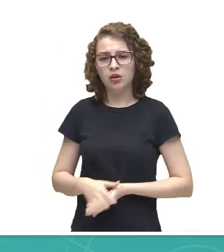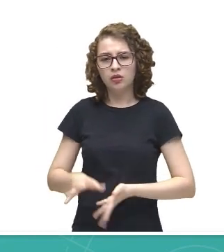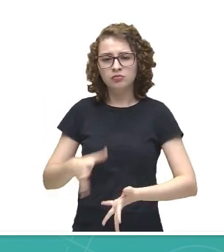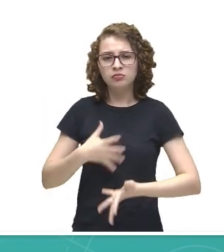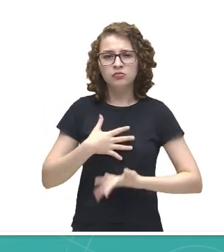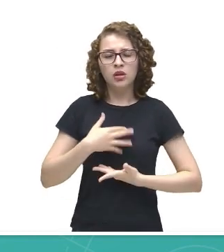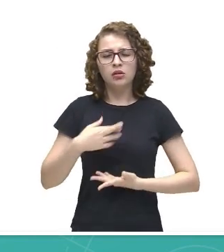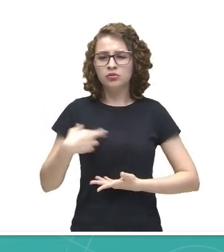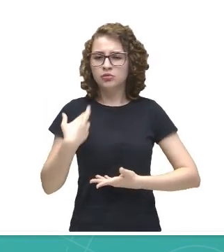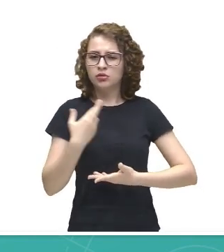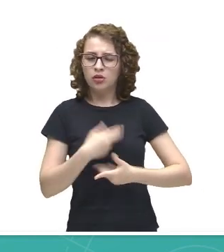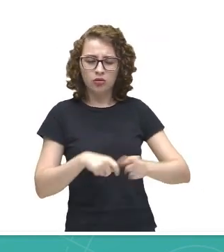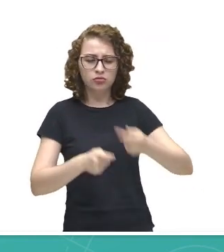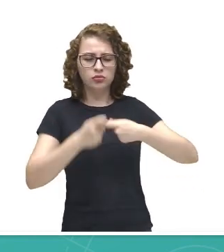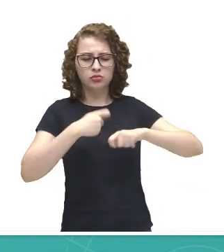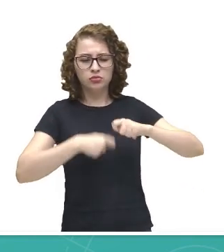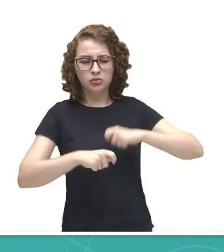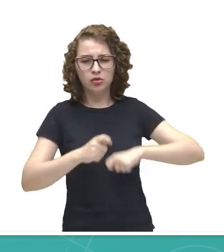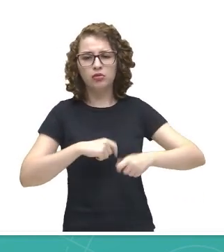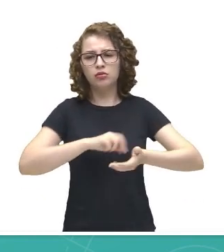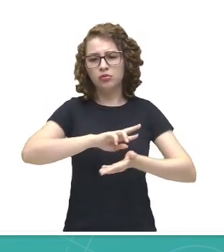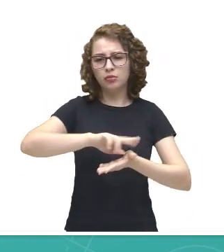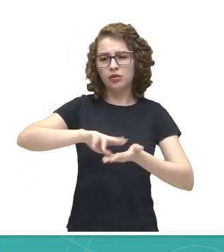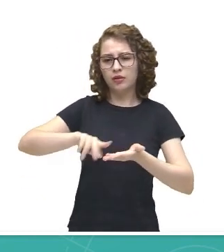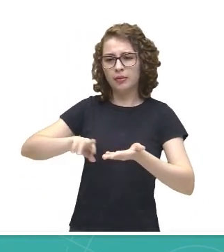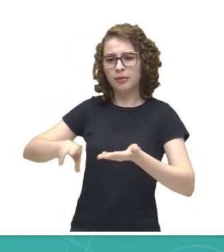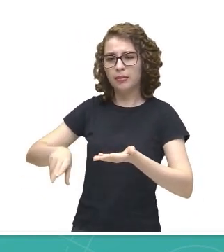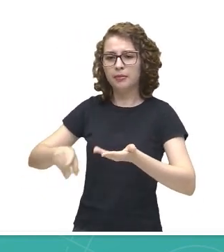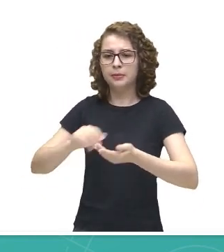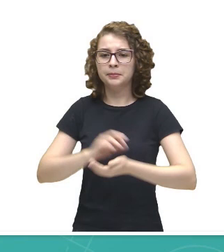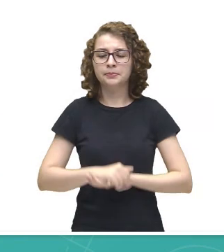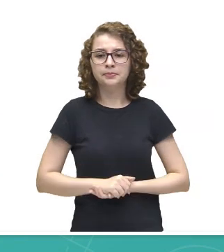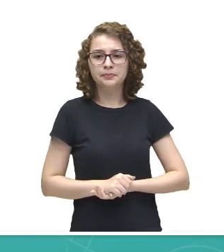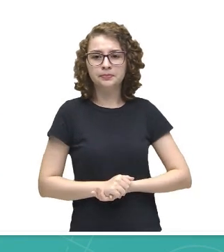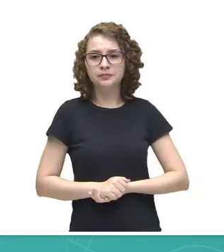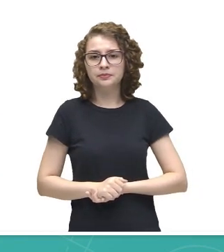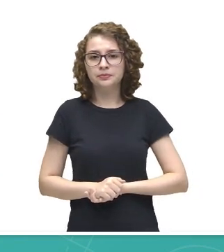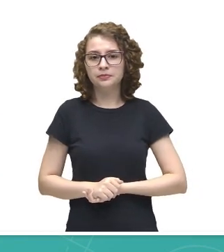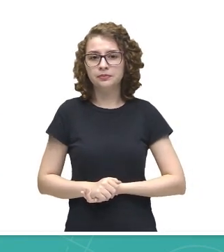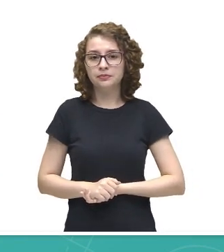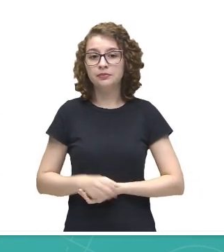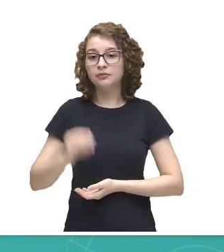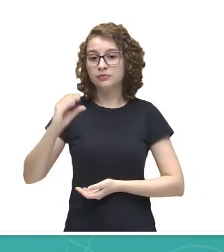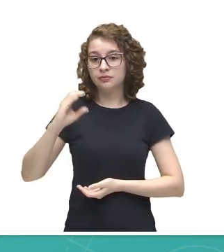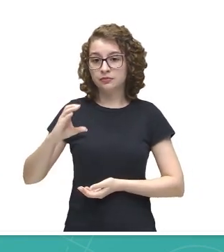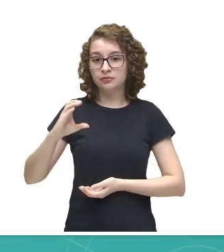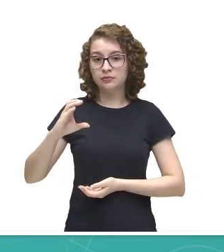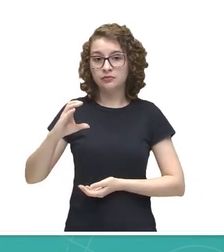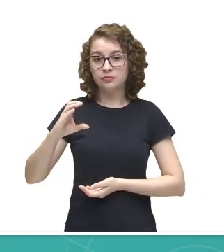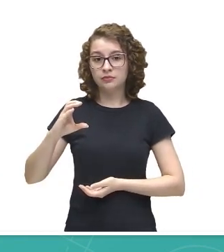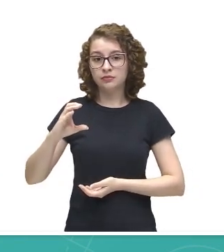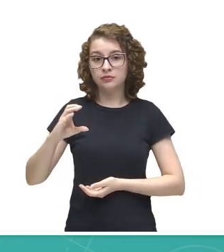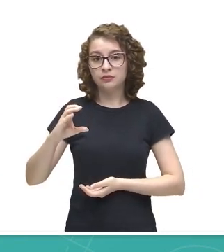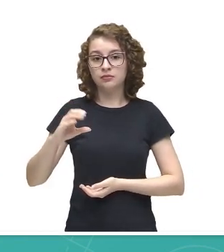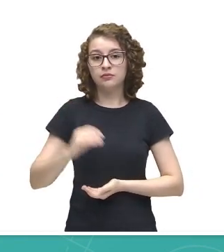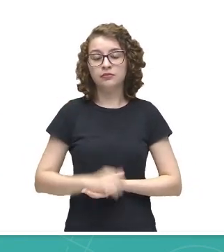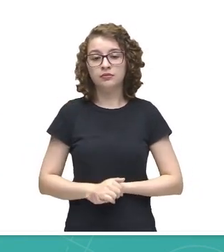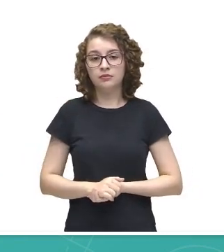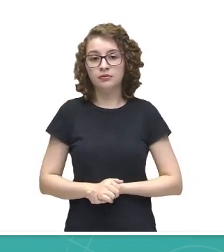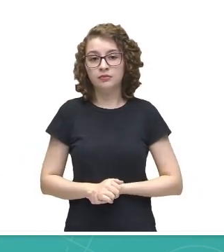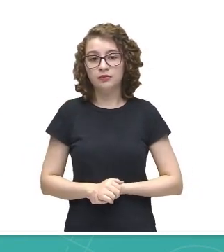espirituais, econômicos, culturais e assim por diante, tá? E na questão C, é complemento dessa, que é